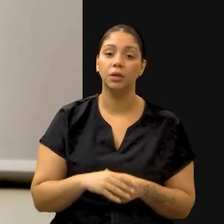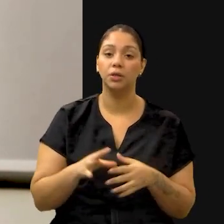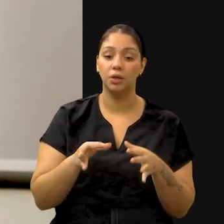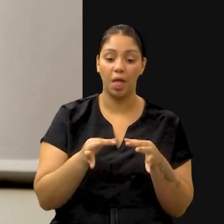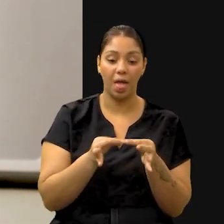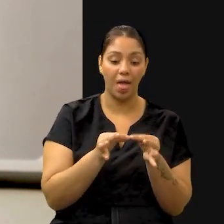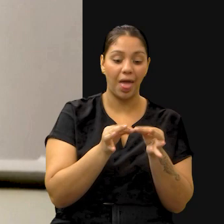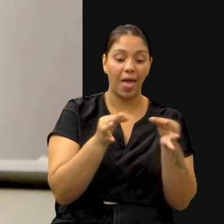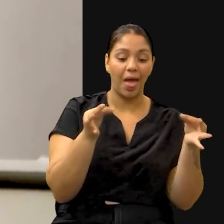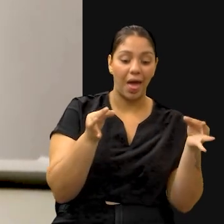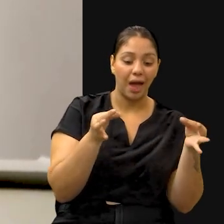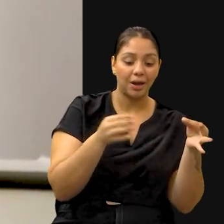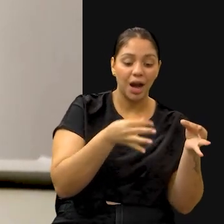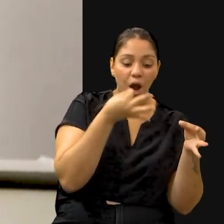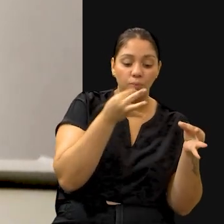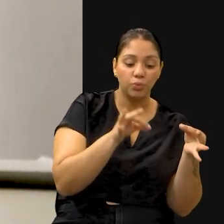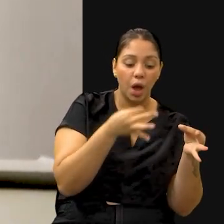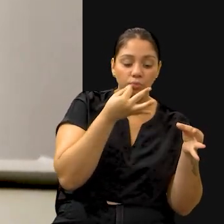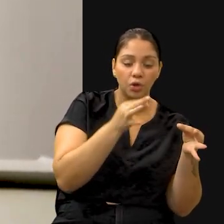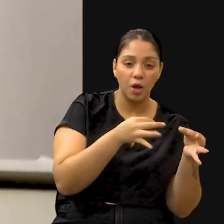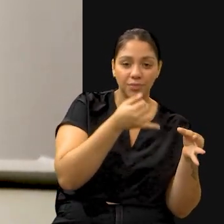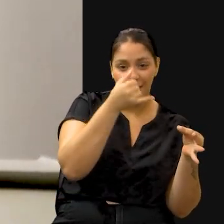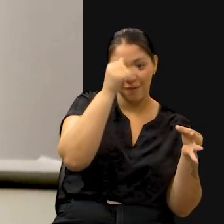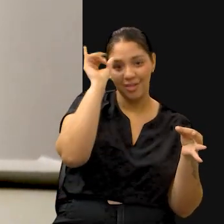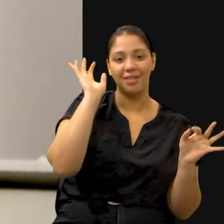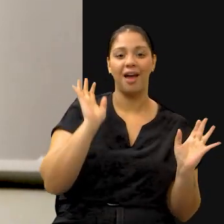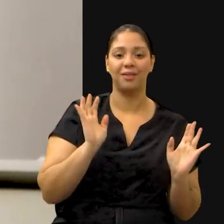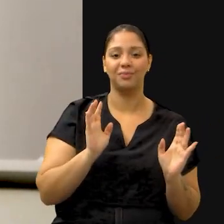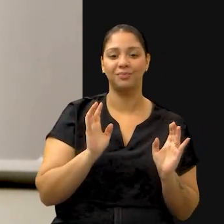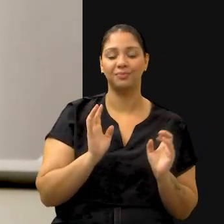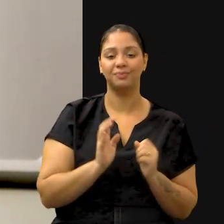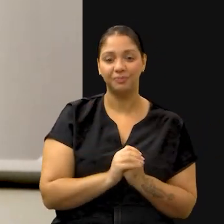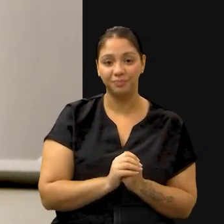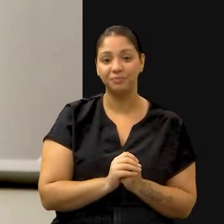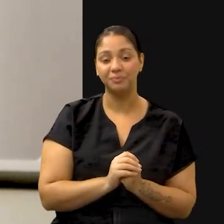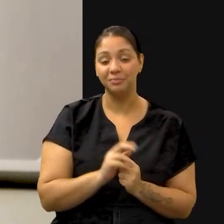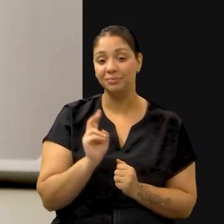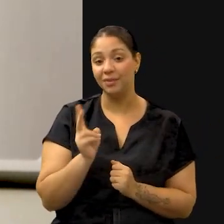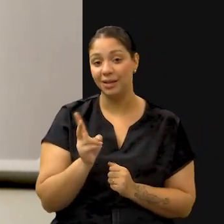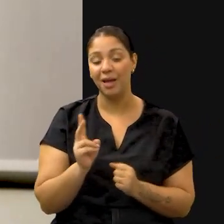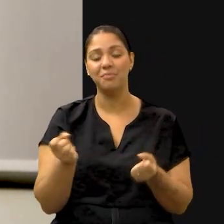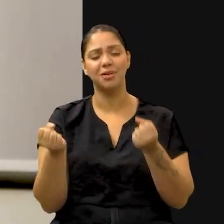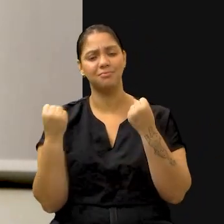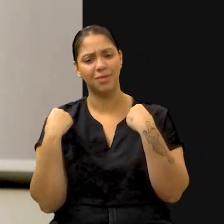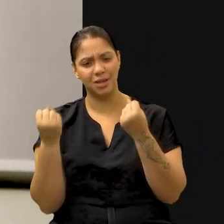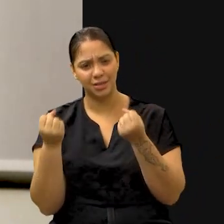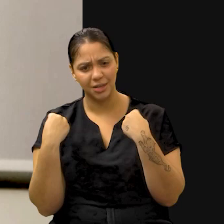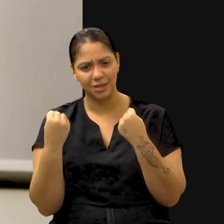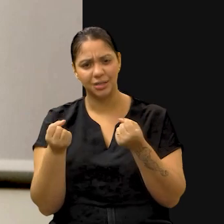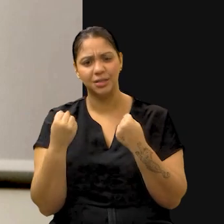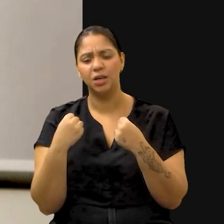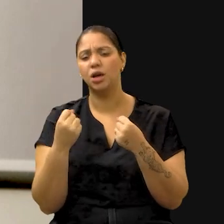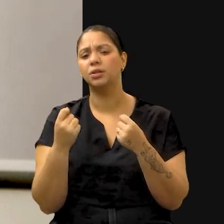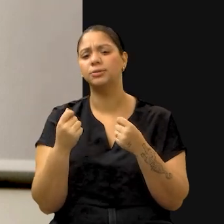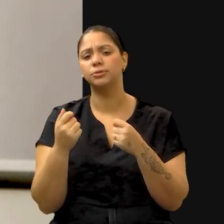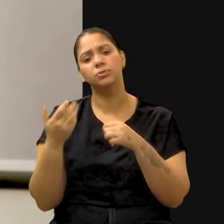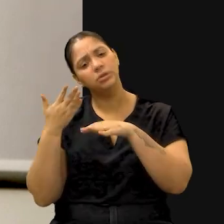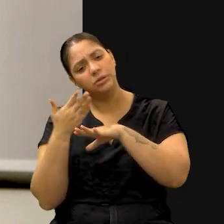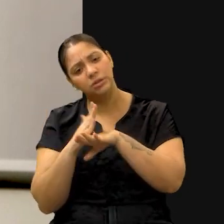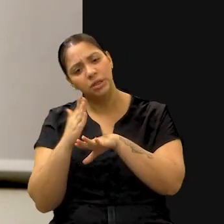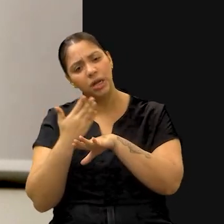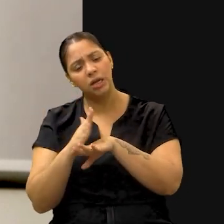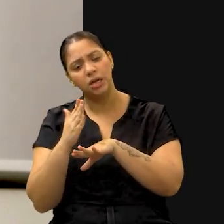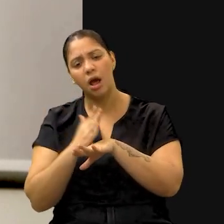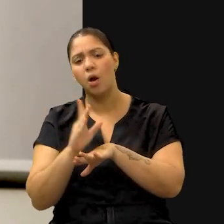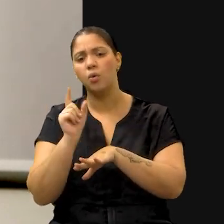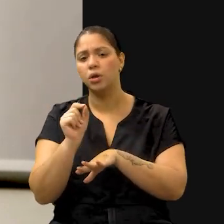abrir menos pacotes na hora de se alimentar, né? Então, realmente procurar fazer o exercício de comer